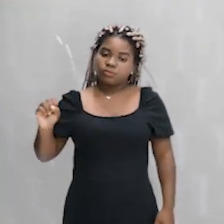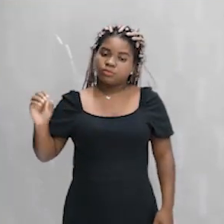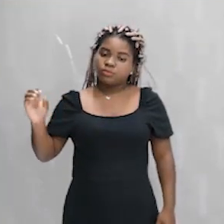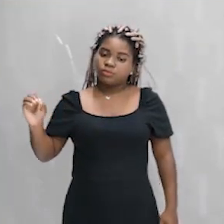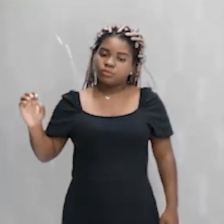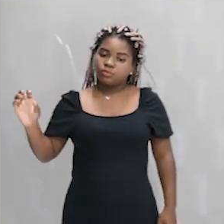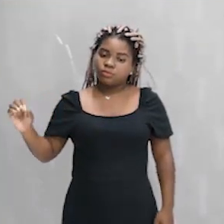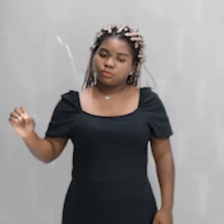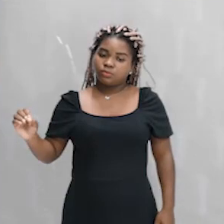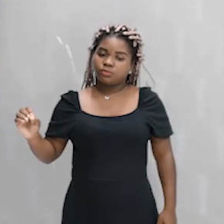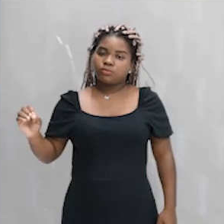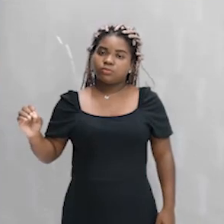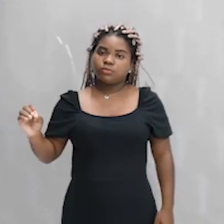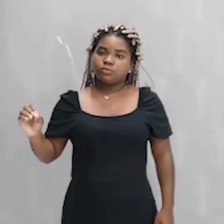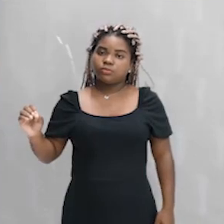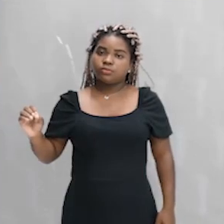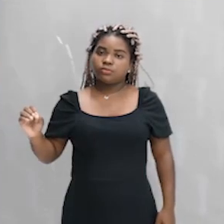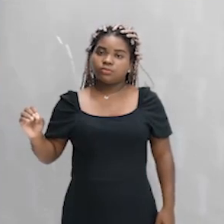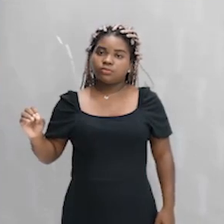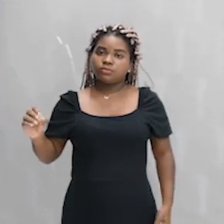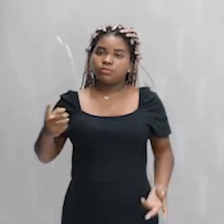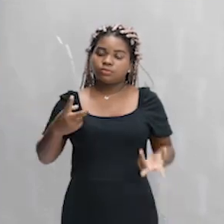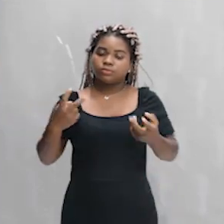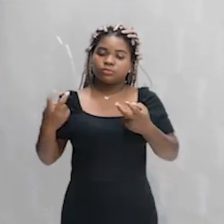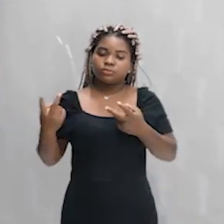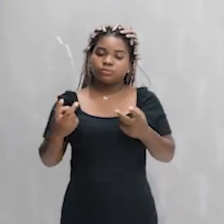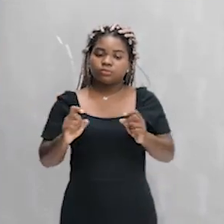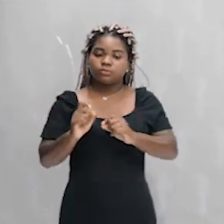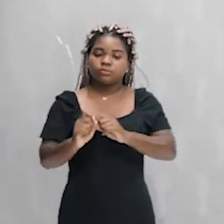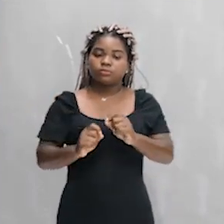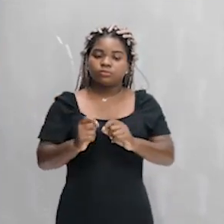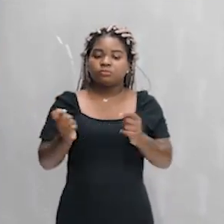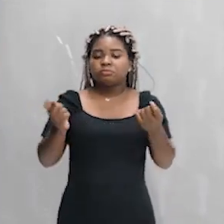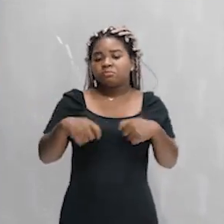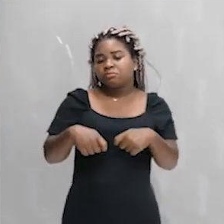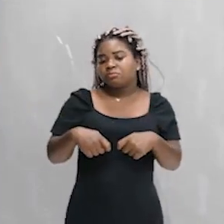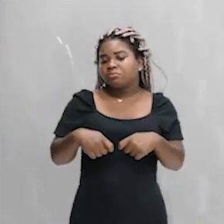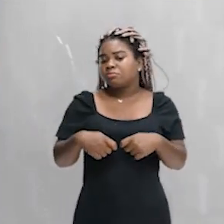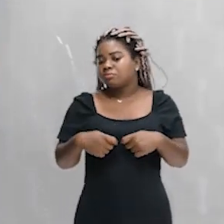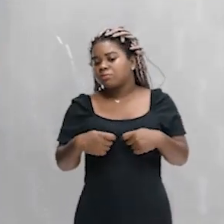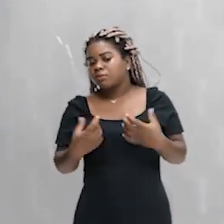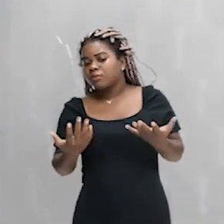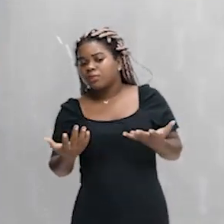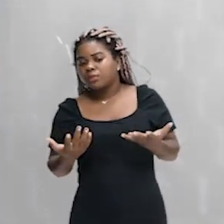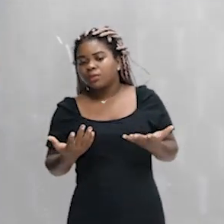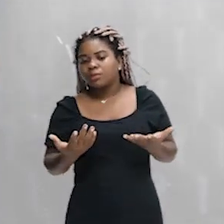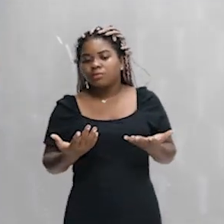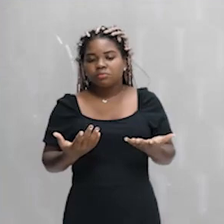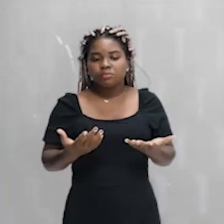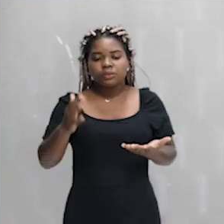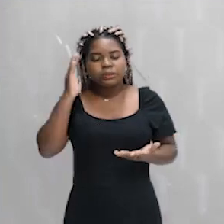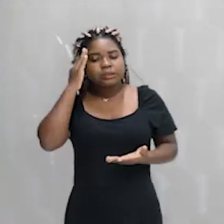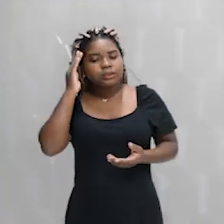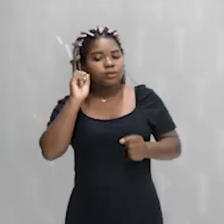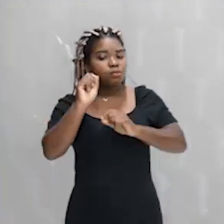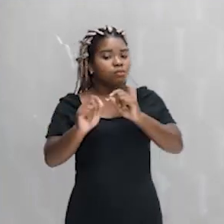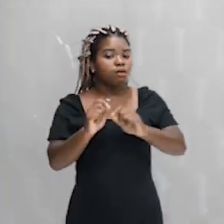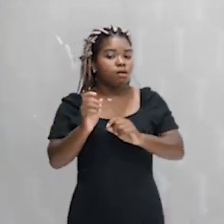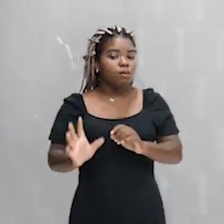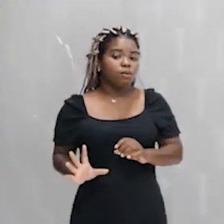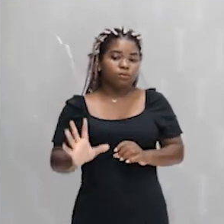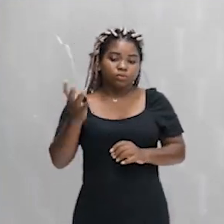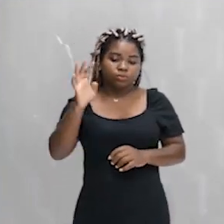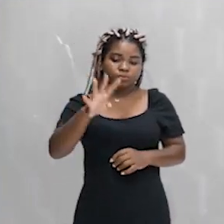agora um total de 800 bactérias. Então, perceba que já dá para a gente fazer algumas considerações a respeito dos dados